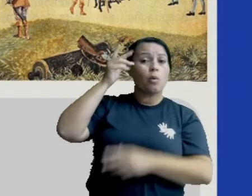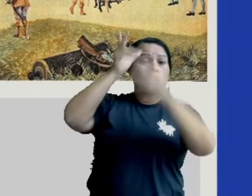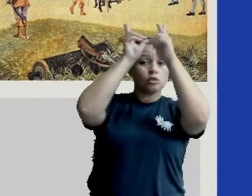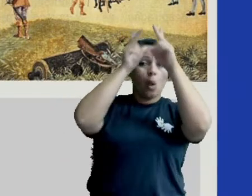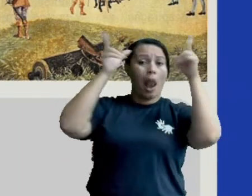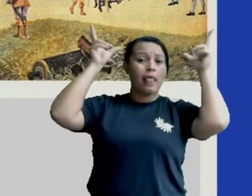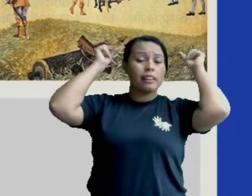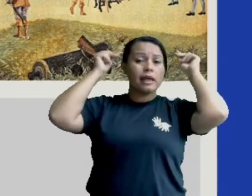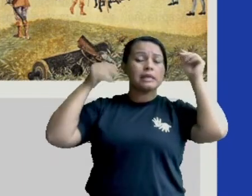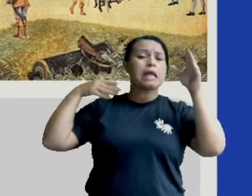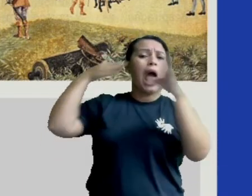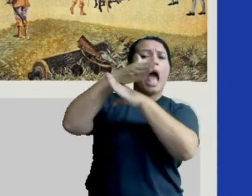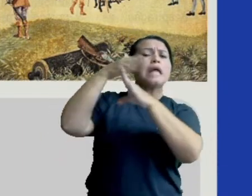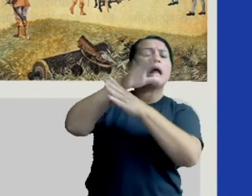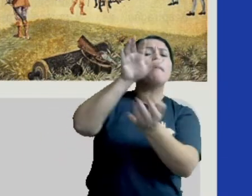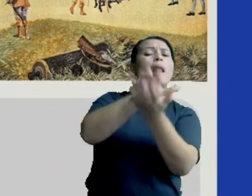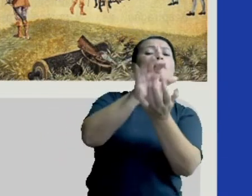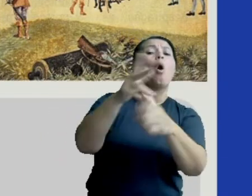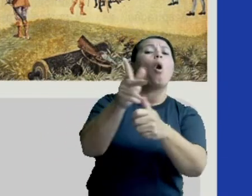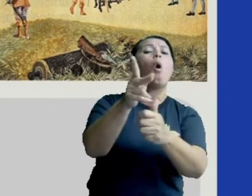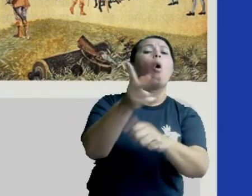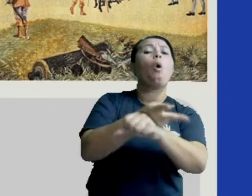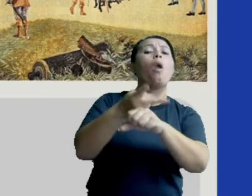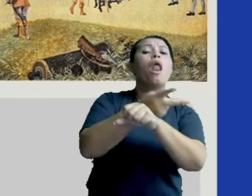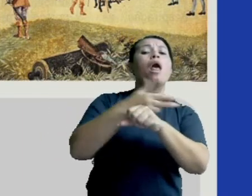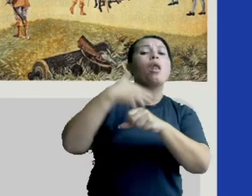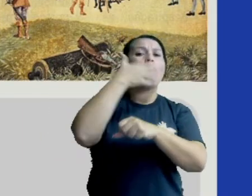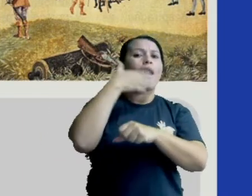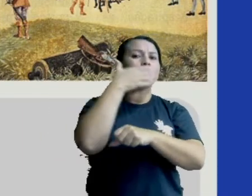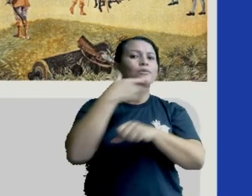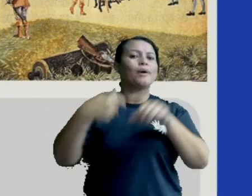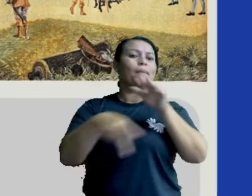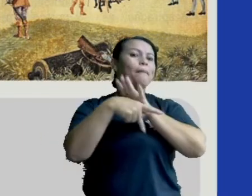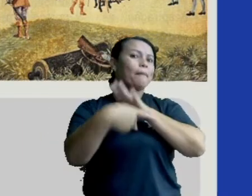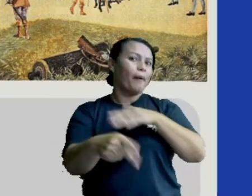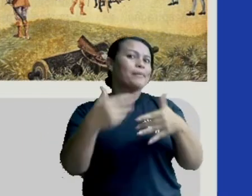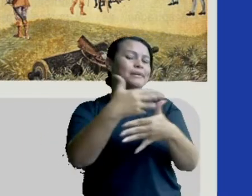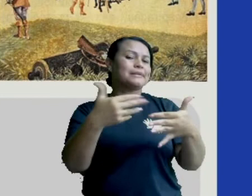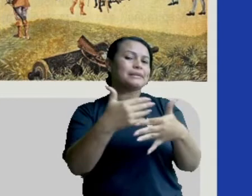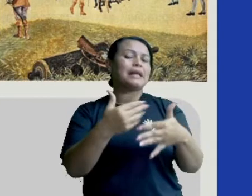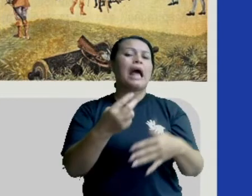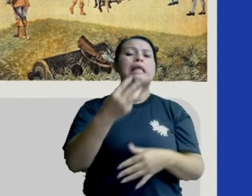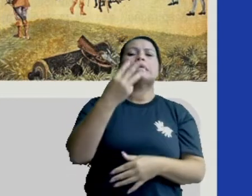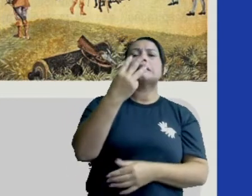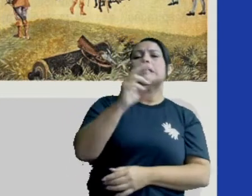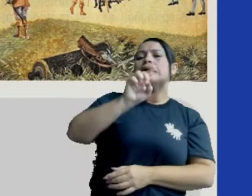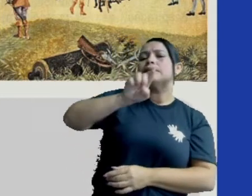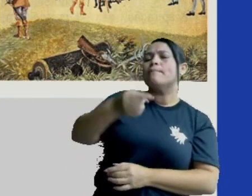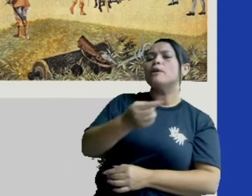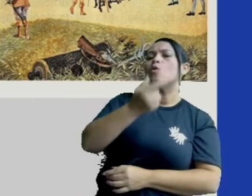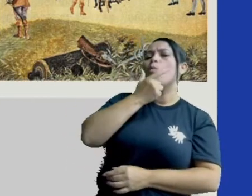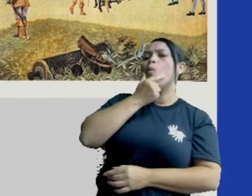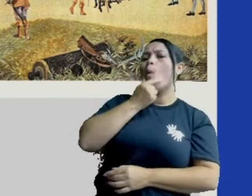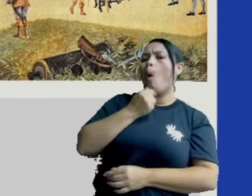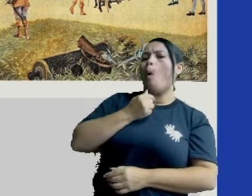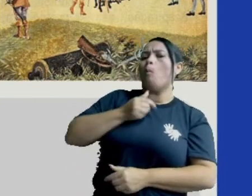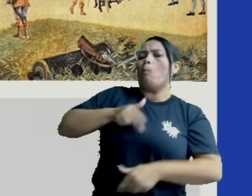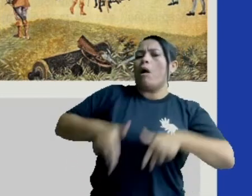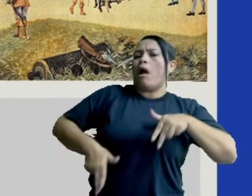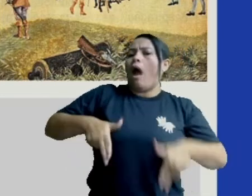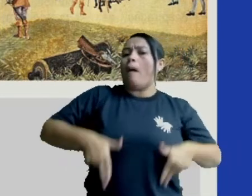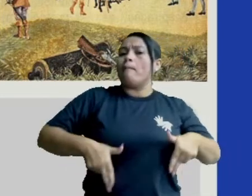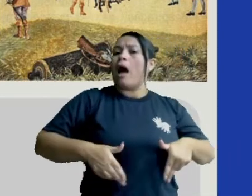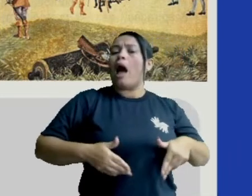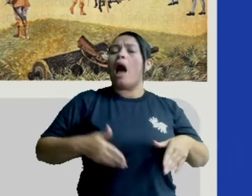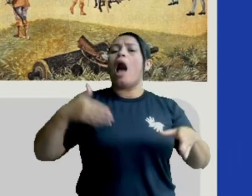Pernambuco, vem em busca do açúcar produzidos aqui na província. 3 mil homens, bem armados,